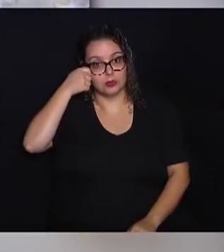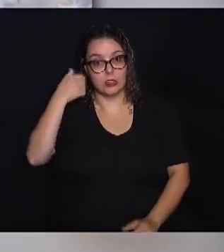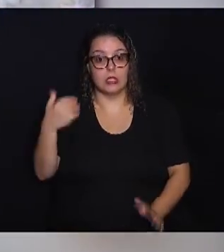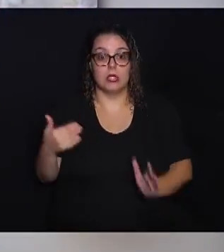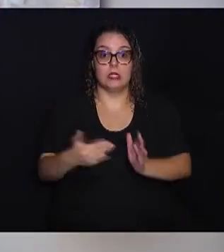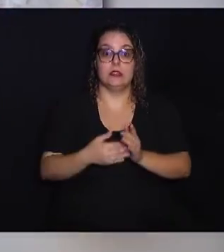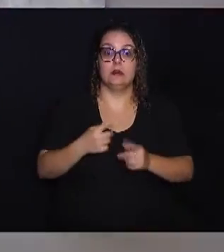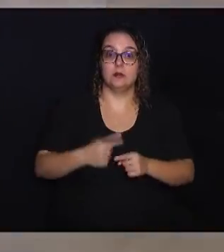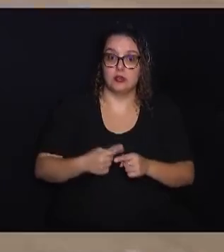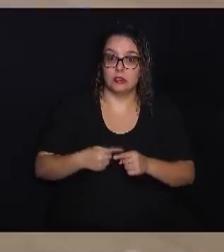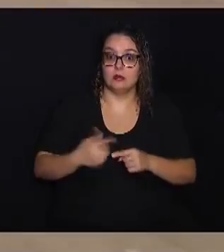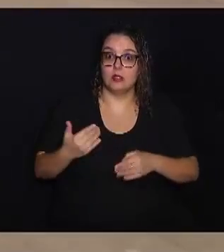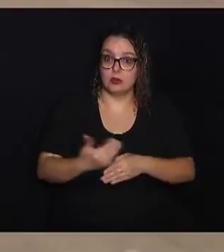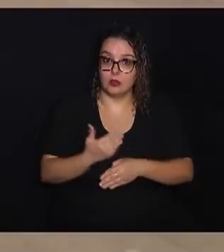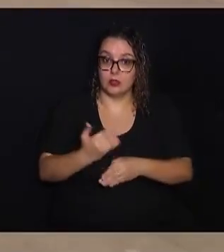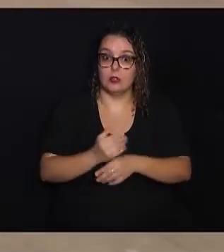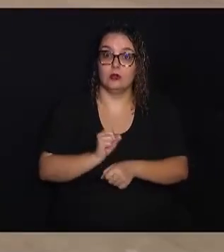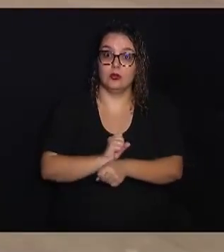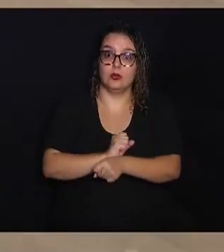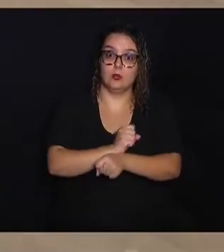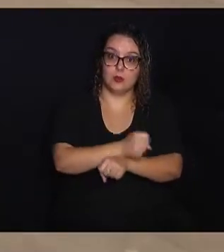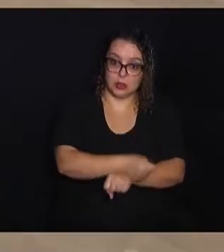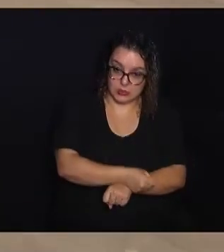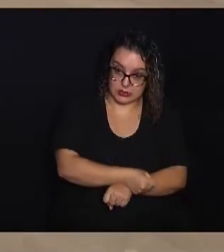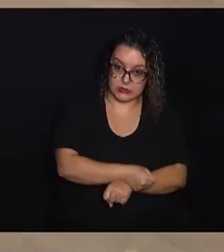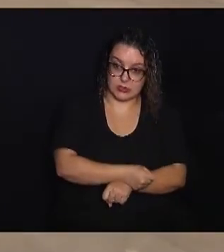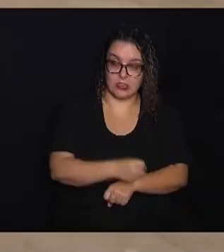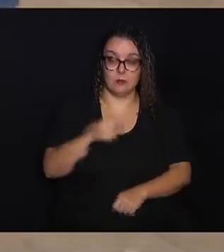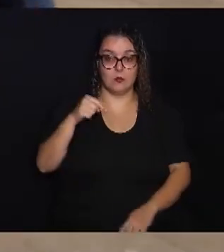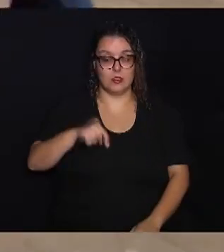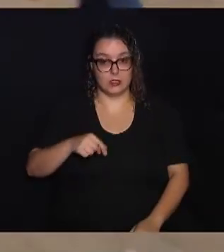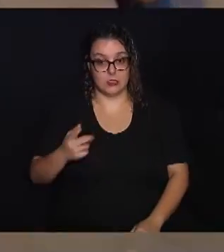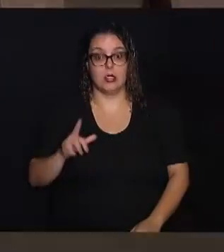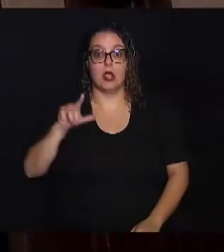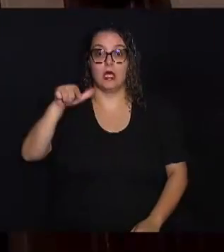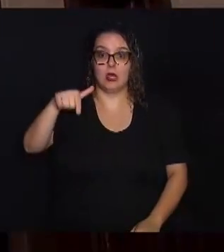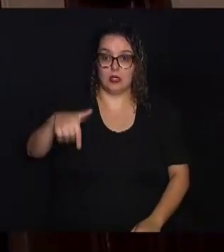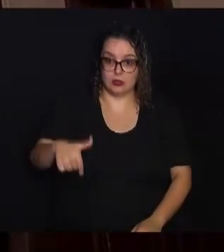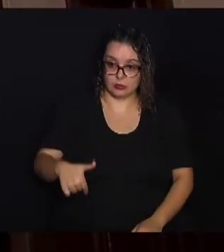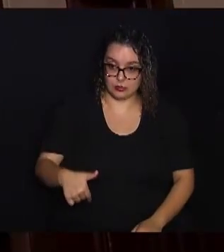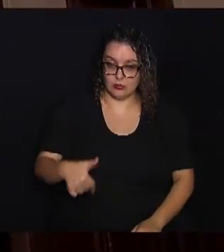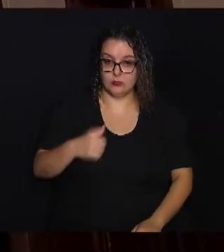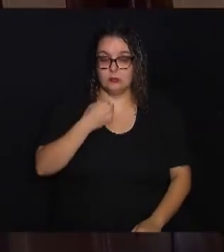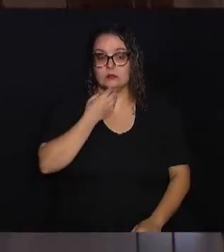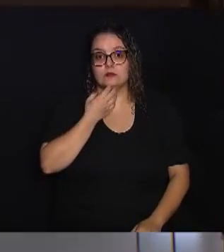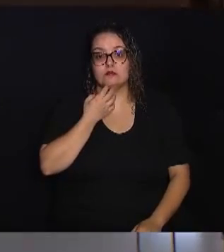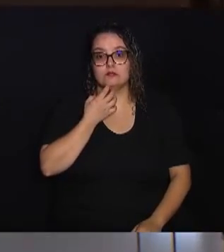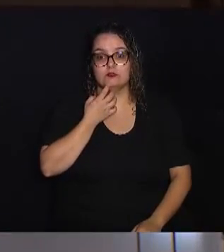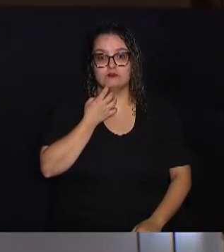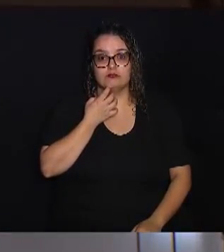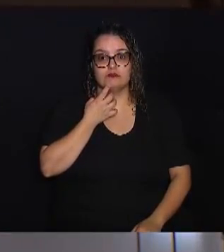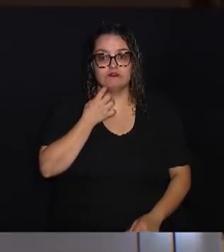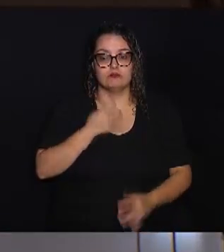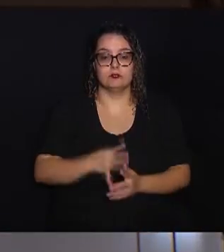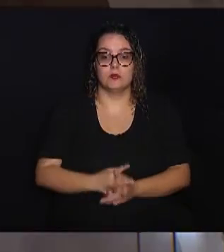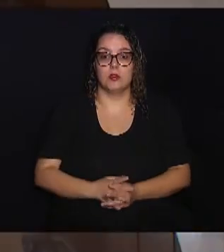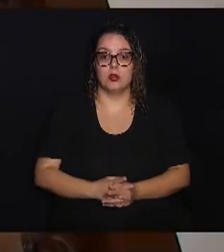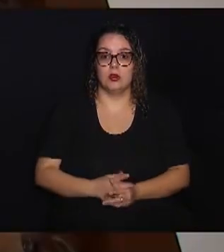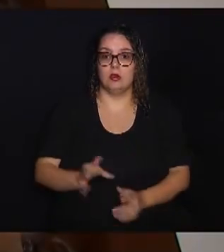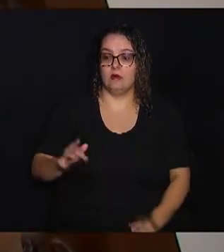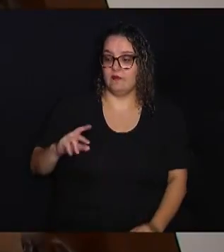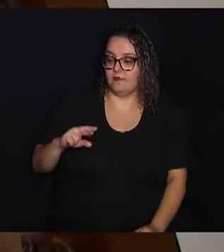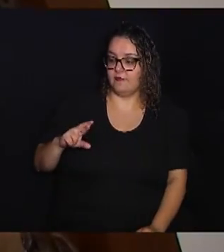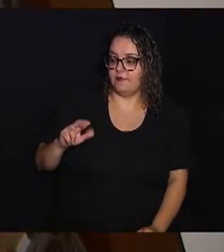aqui foi construído por escravizados. Nós temos, depois que veio Francisco Ramos